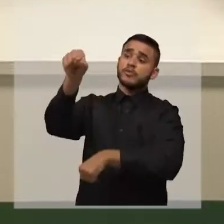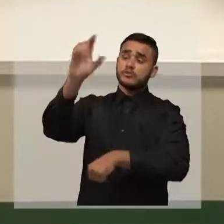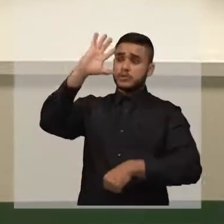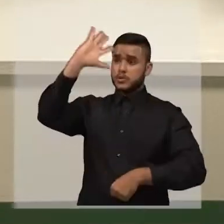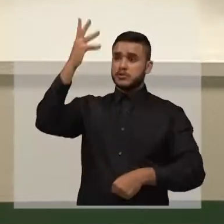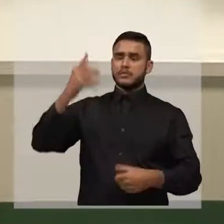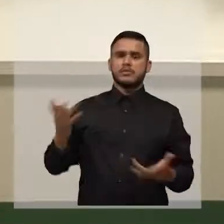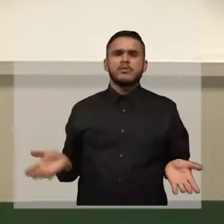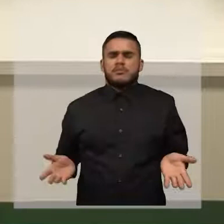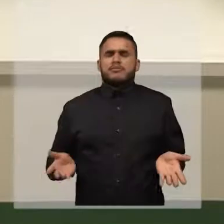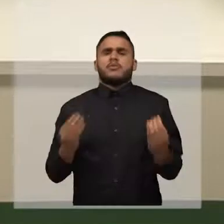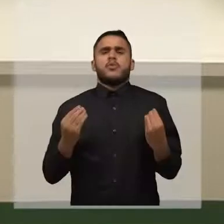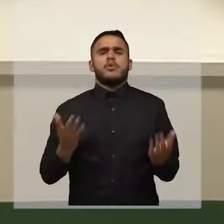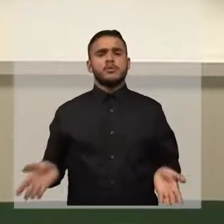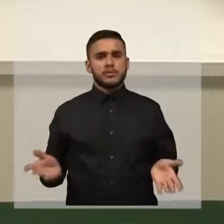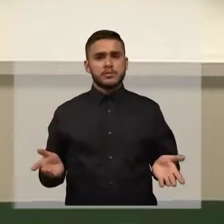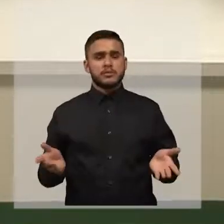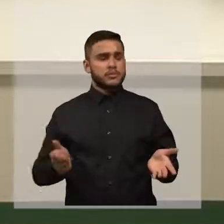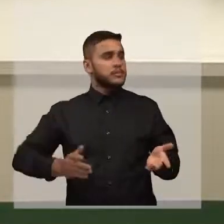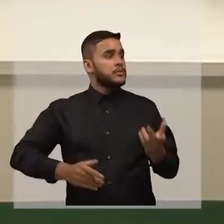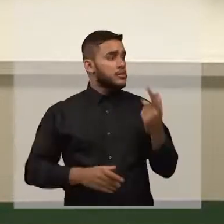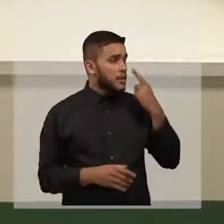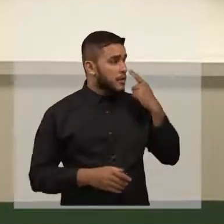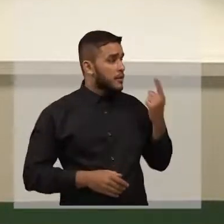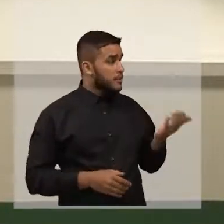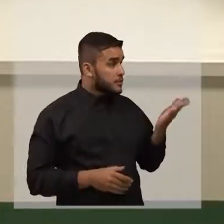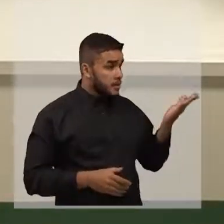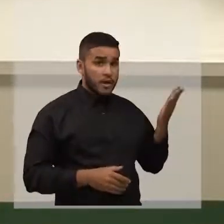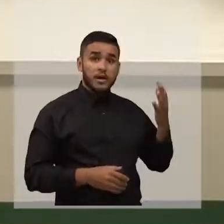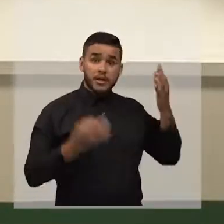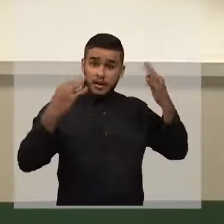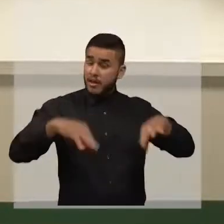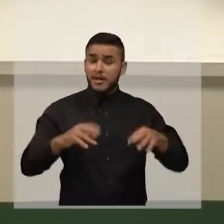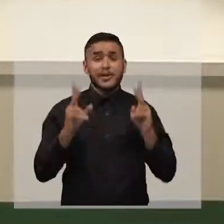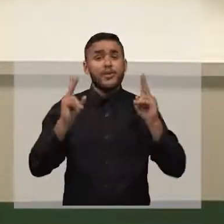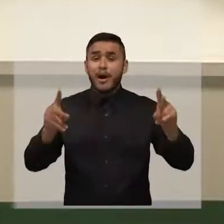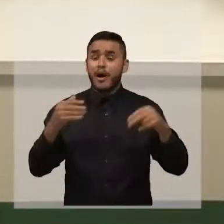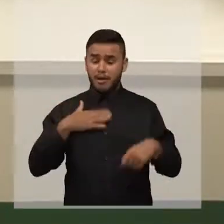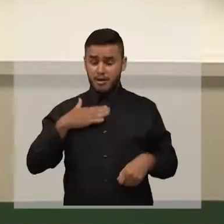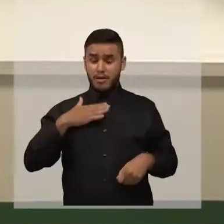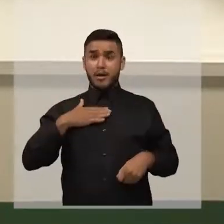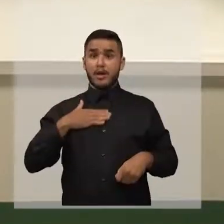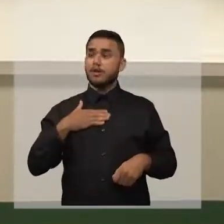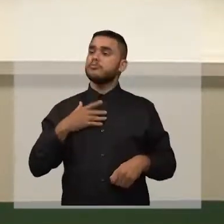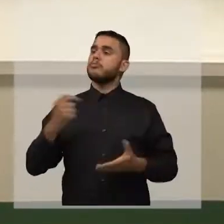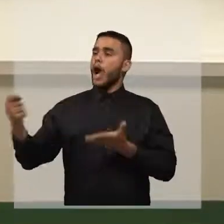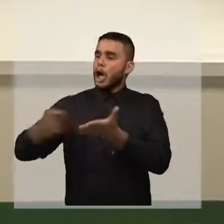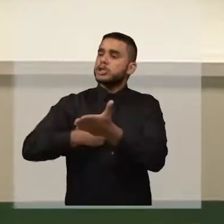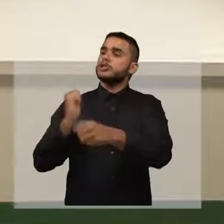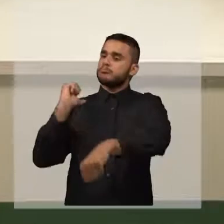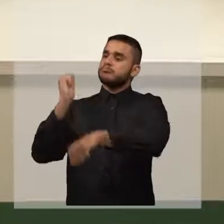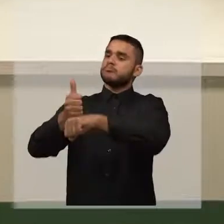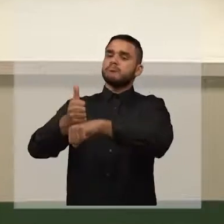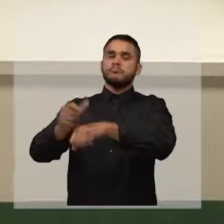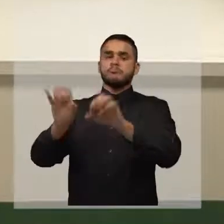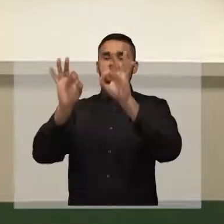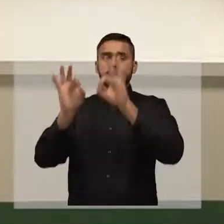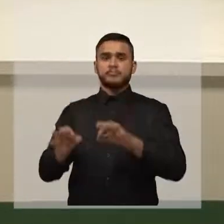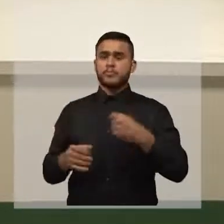coloca, essa aqui não é uma BIC. Deixa eu falar. Mas a mesma BIC do Bolsonaro que coloca, deve ser a mesma